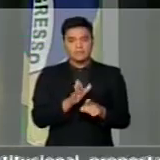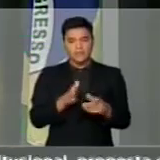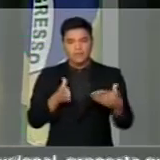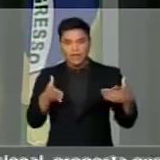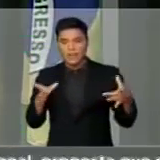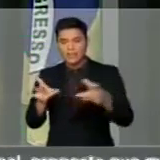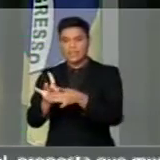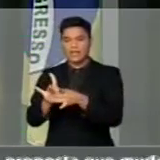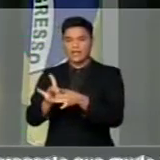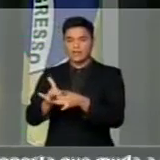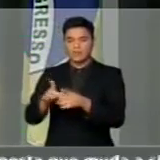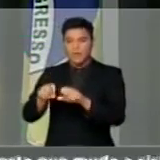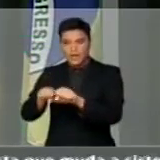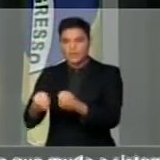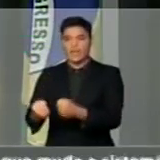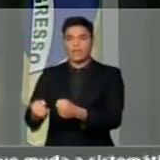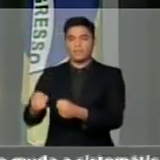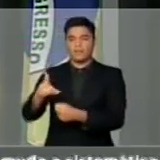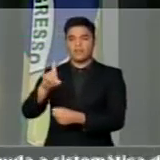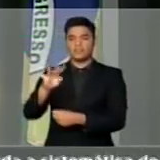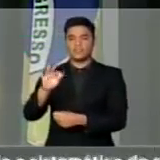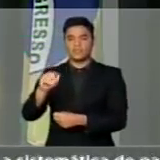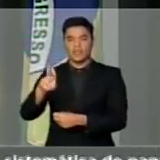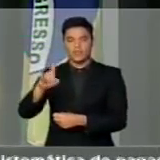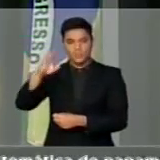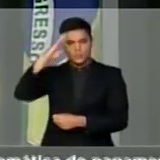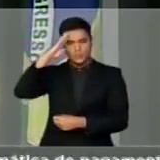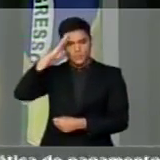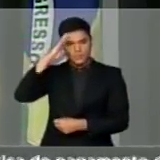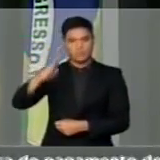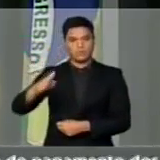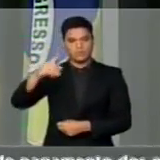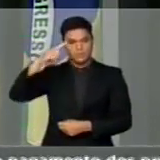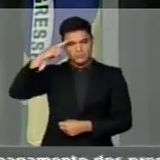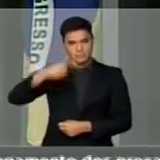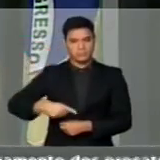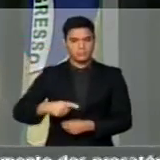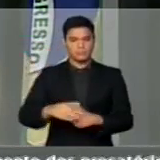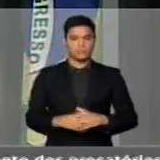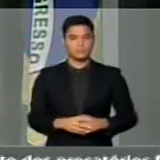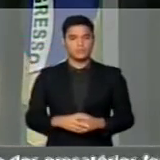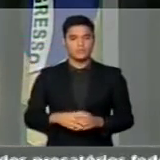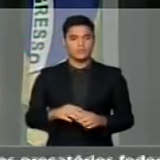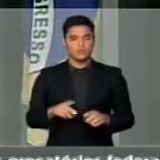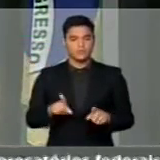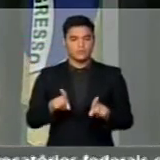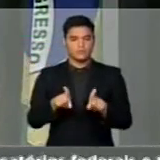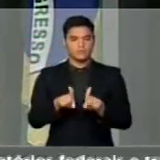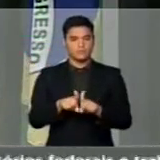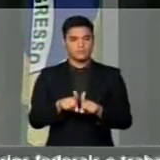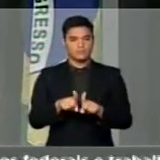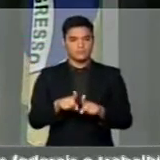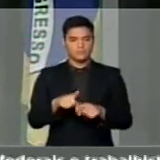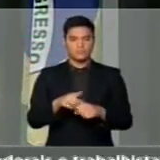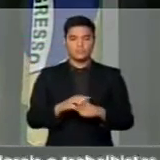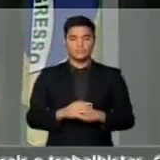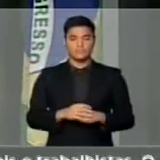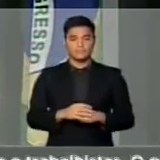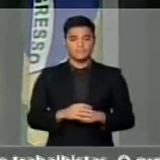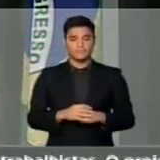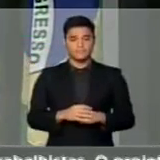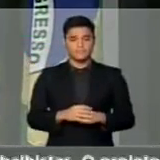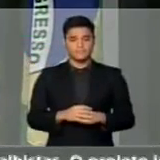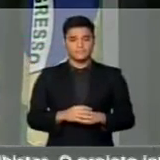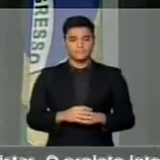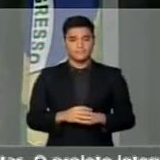ditadura, que não estava comprometido com Itamar, que fez a transição naquele momento difícil da